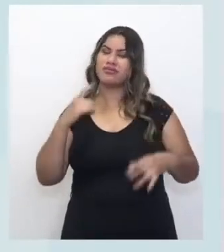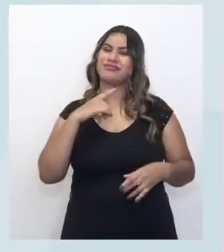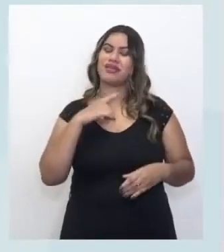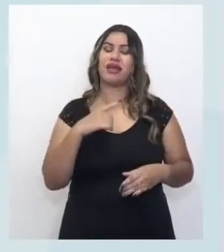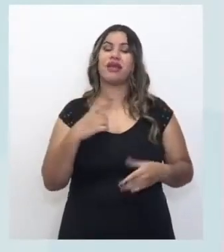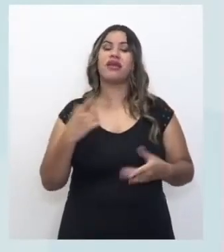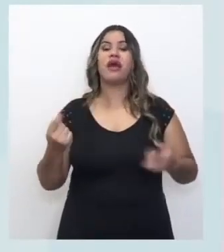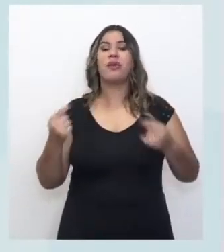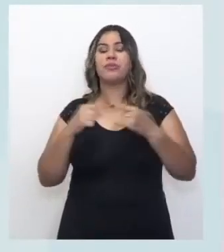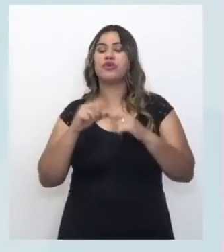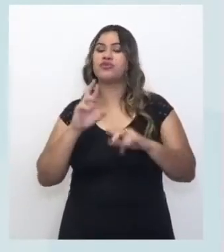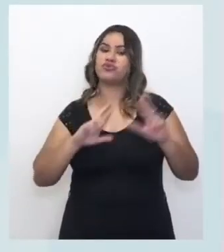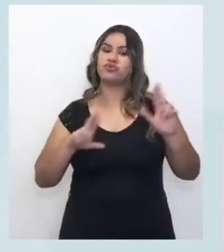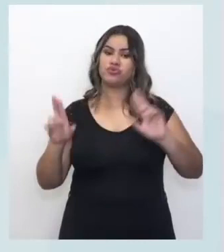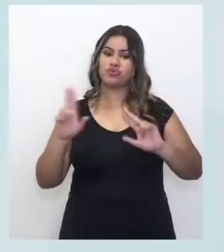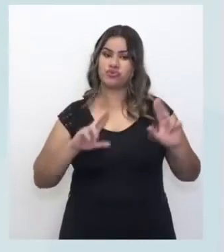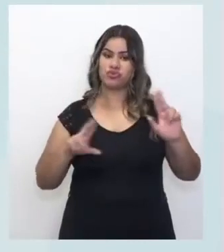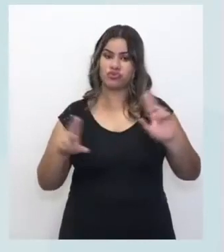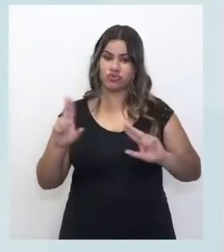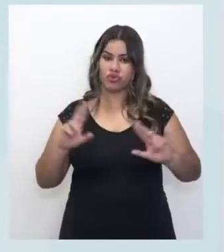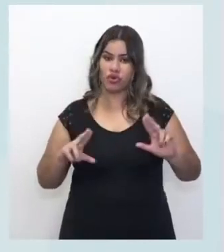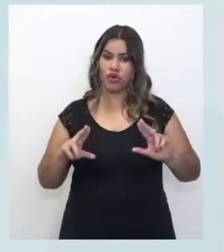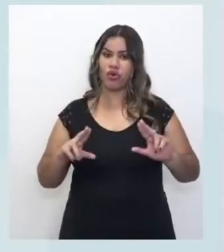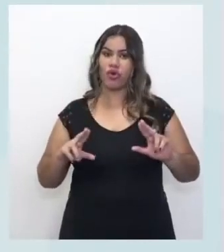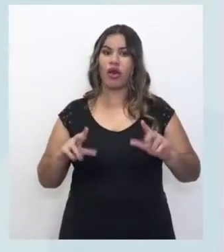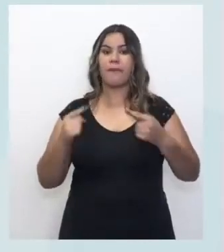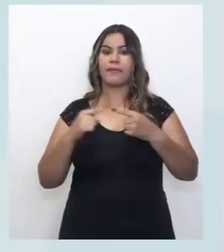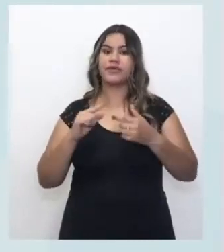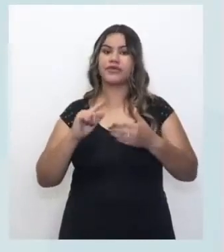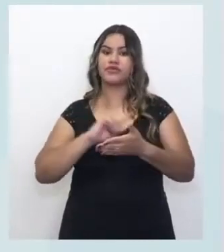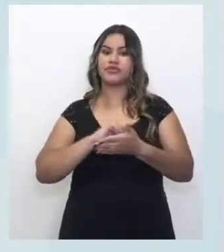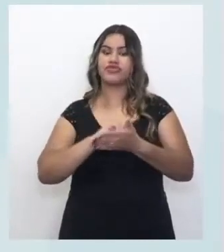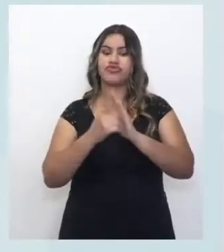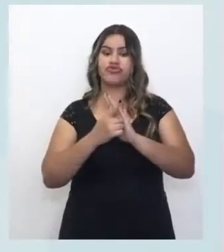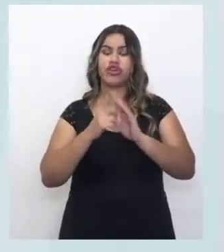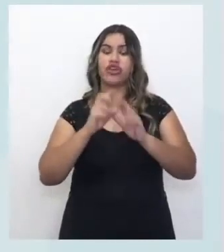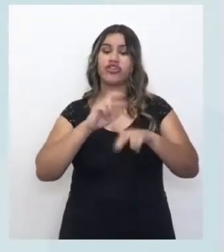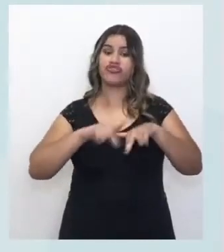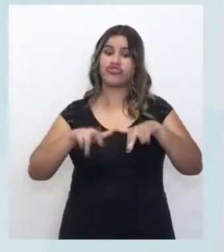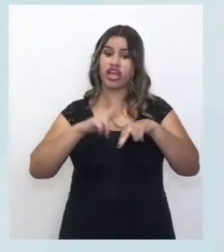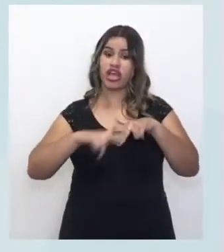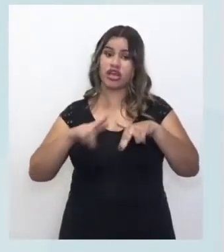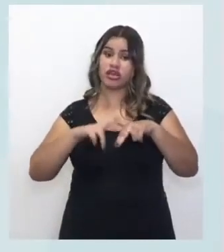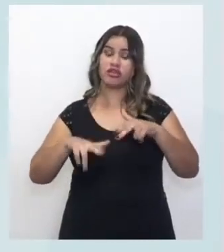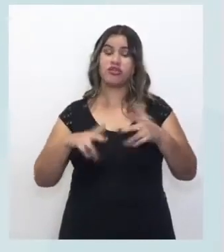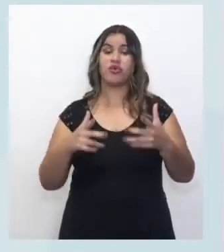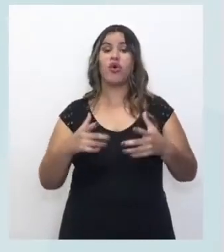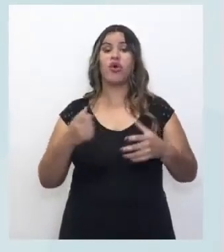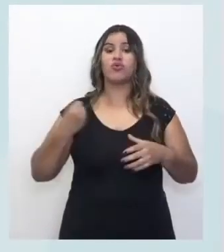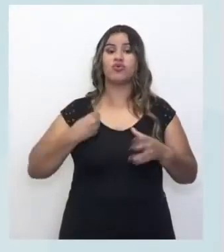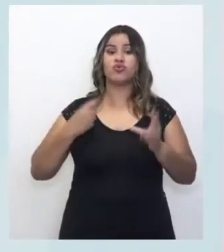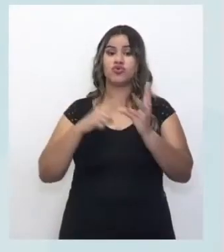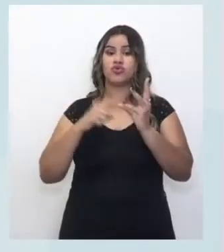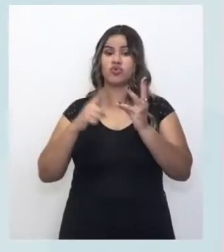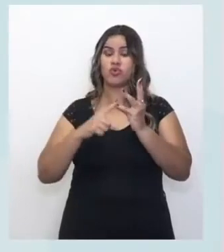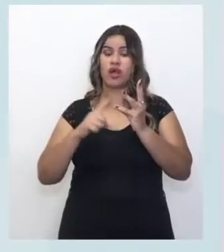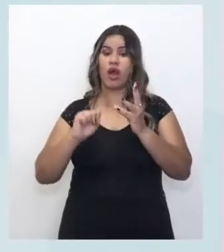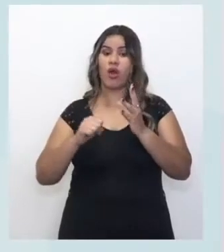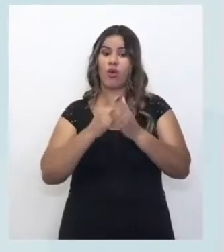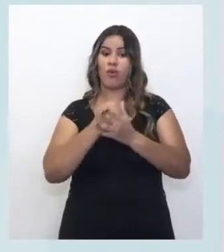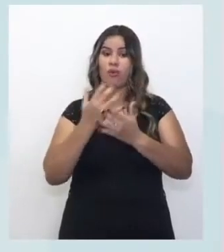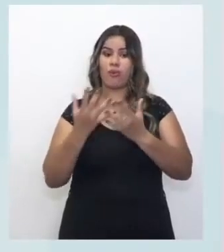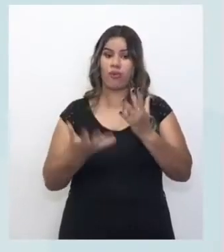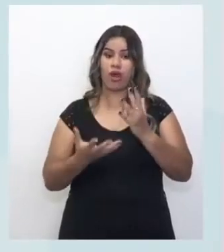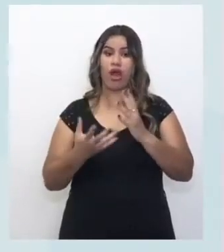Associam-se aos nomes com os quais concordam em gênero, que pode ser masculino ou feminino, número singular ou plural, e grau comparativo